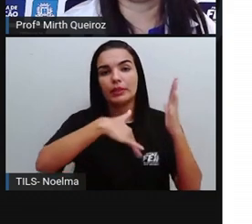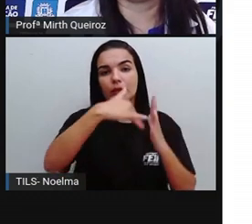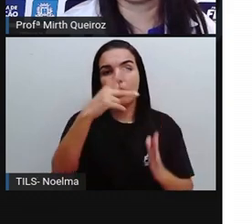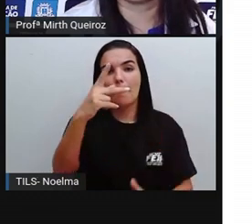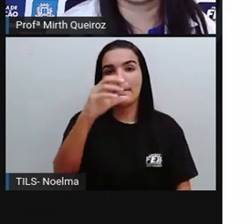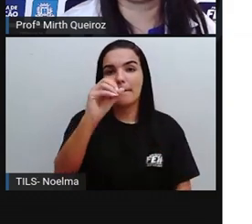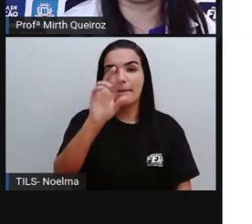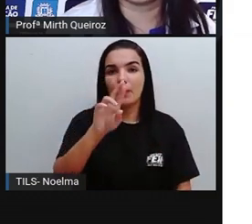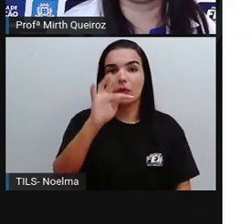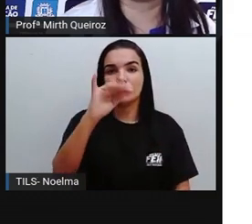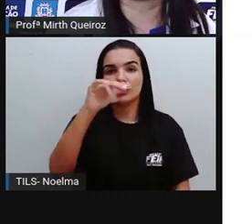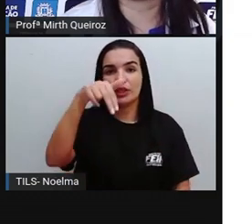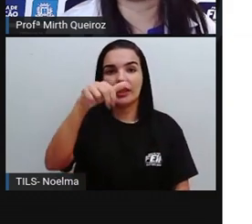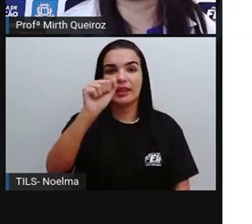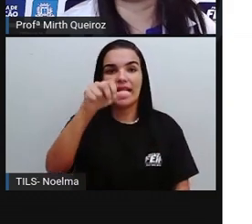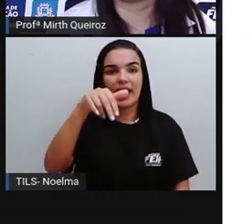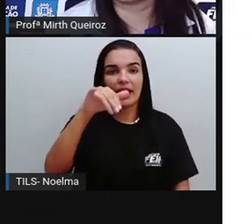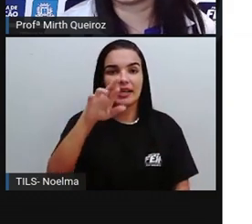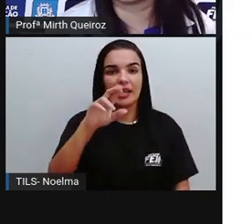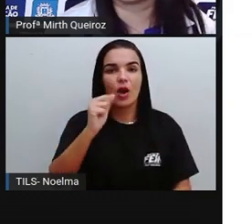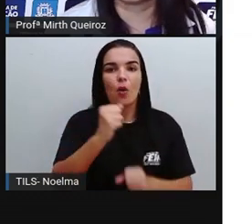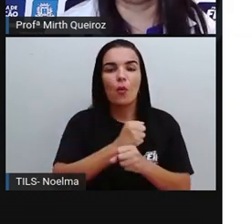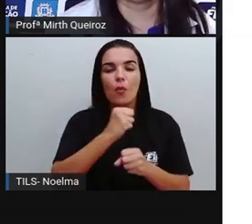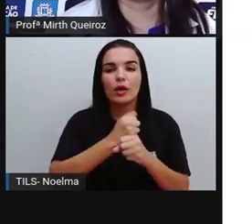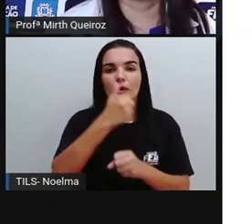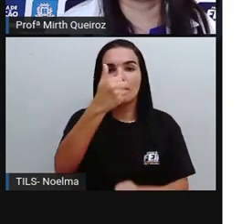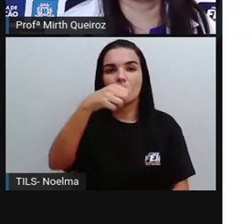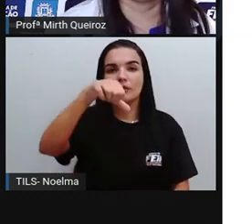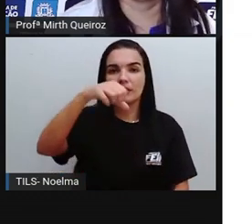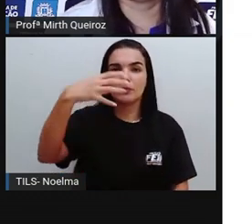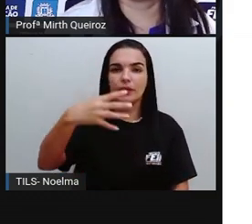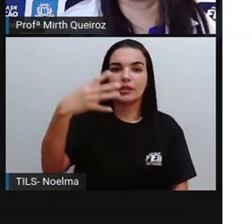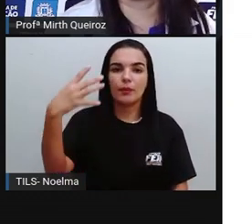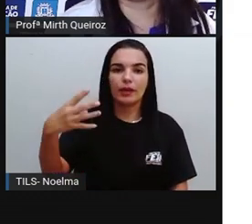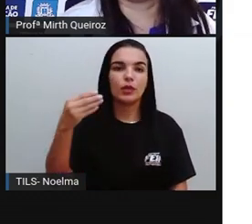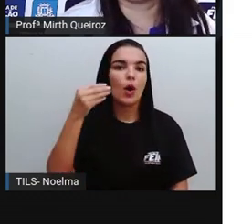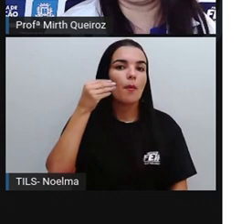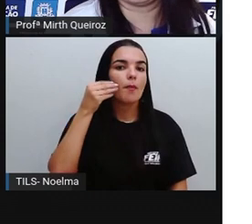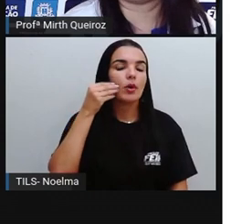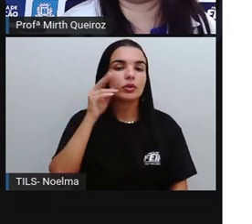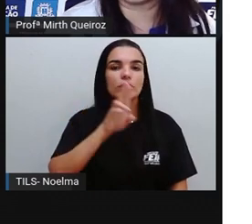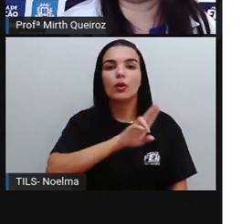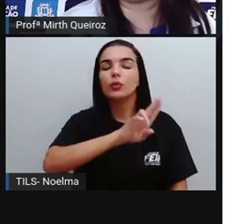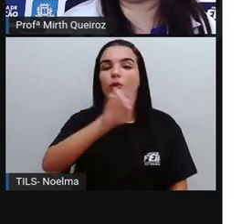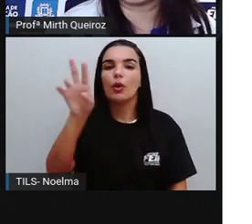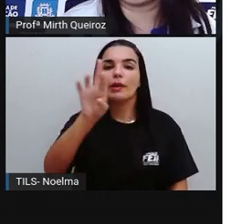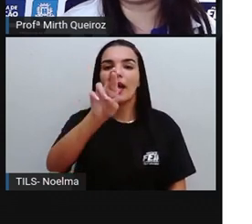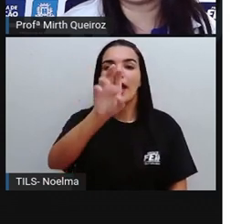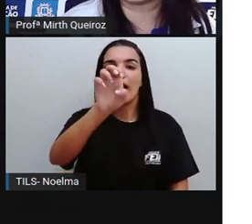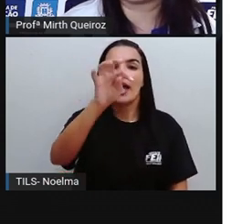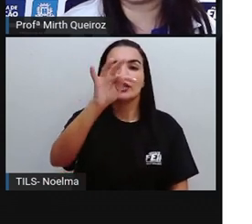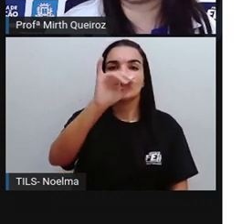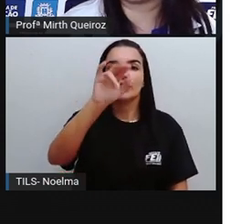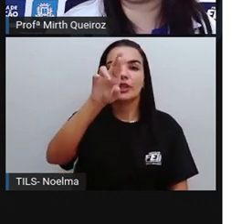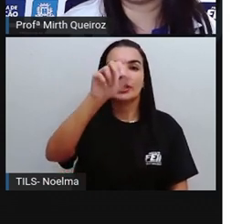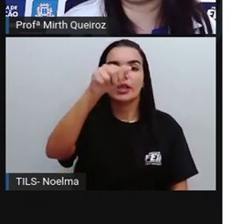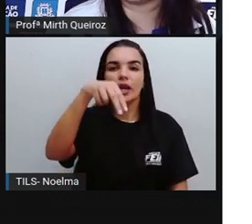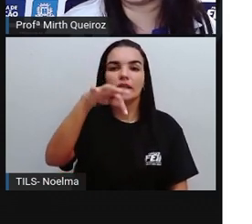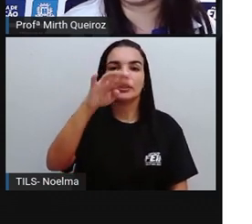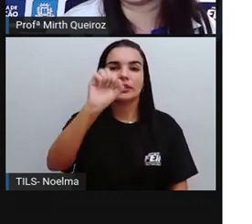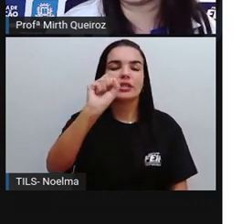Portinari, de 1944, que é o chamado Retirantes. Isso aí demonstra, quer passar algo para a gente.